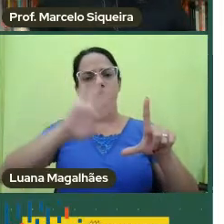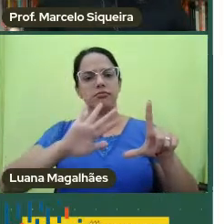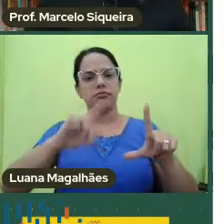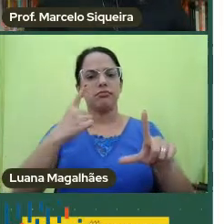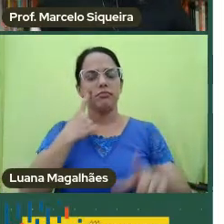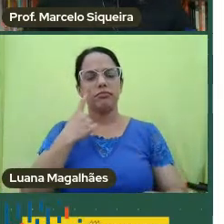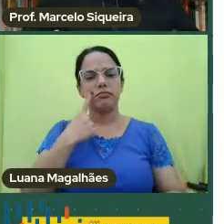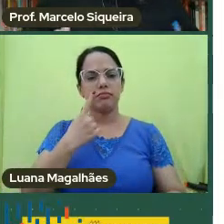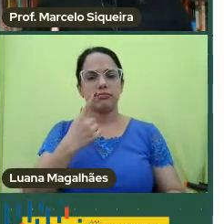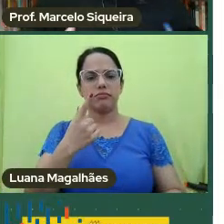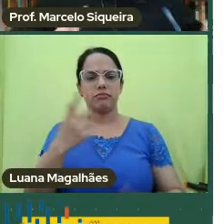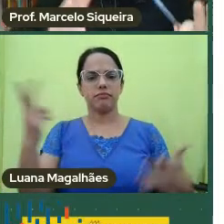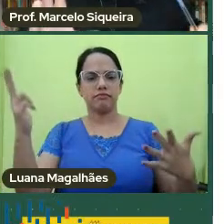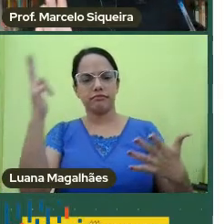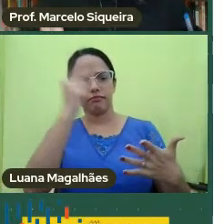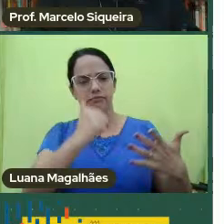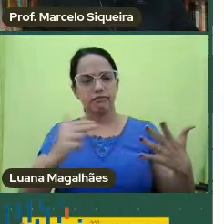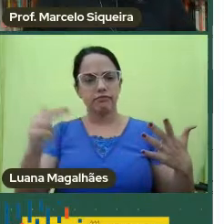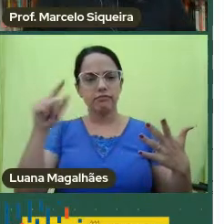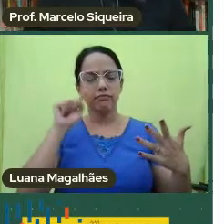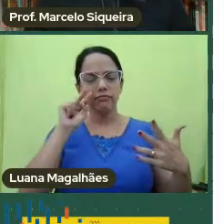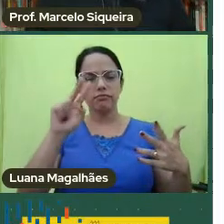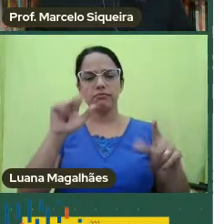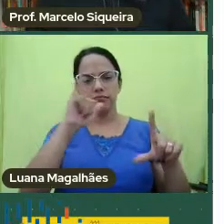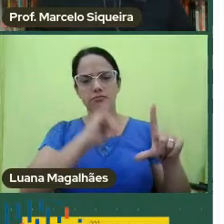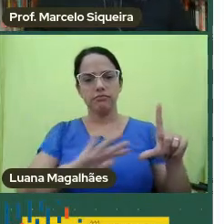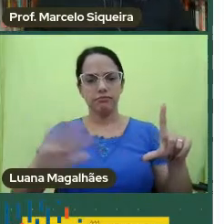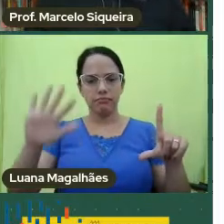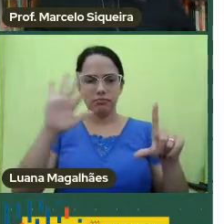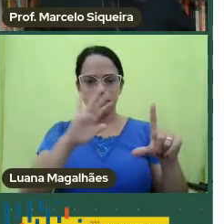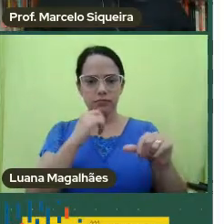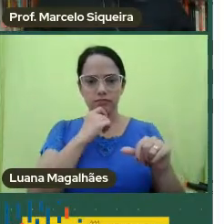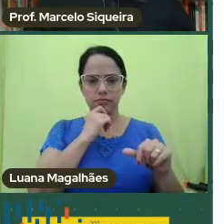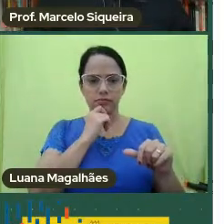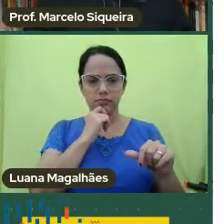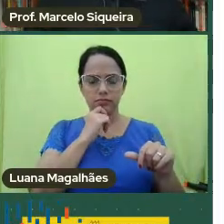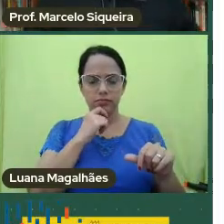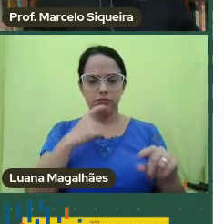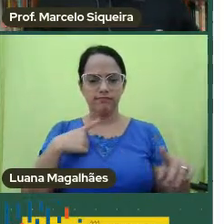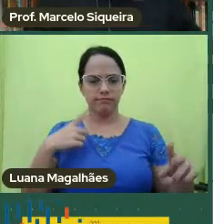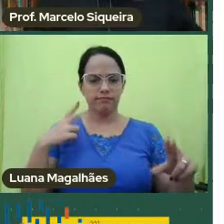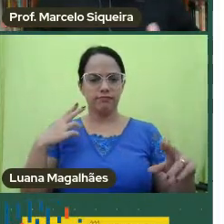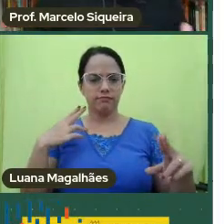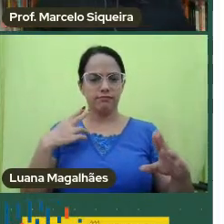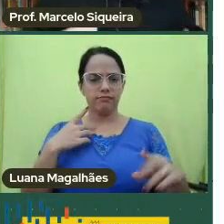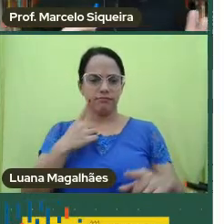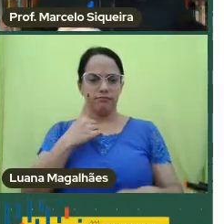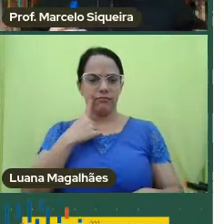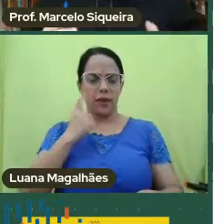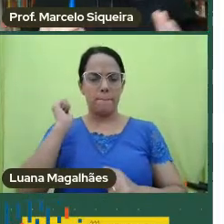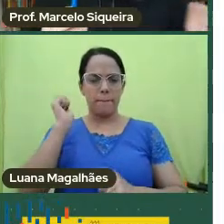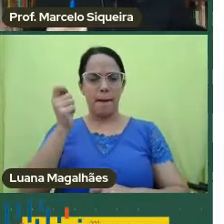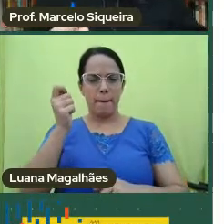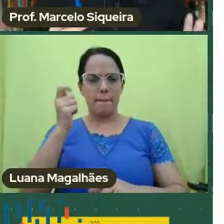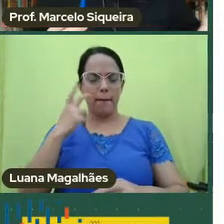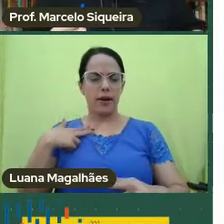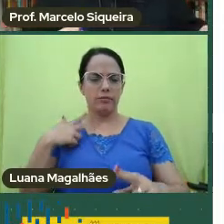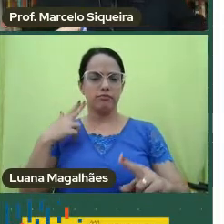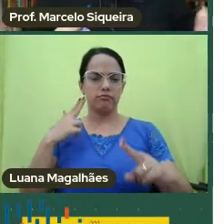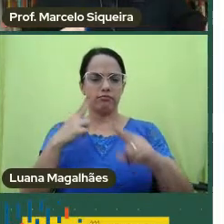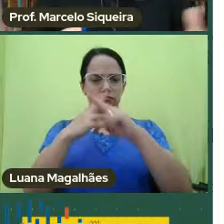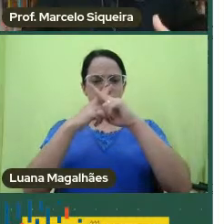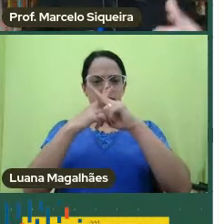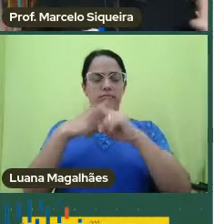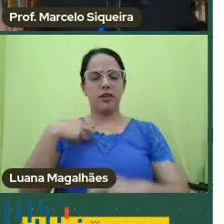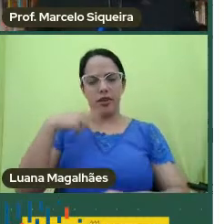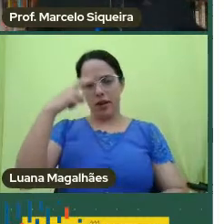Esse desenho, né? Essa figura, dois martelos. Né? Os meus alunos sempre falam, isso lembra uma coisa meio